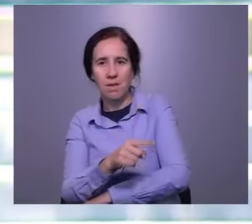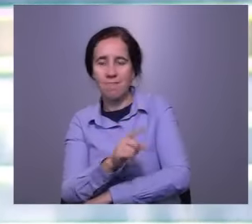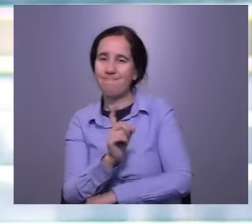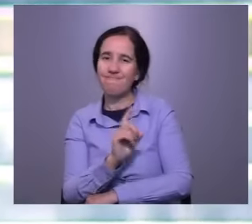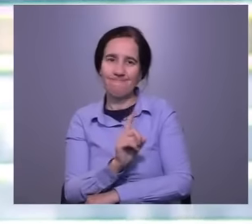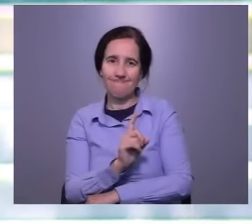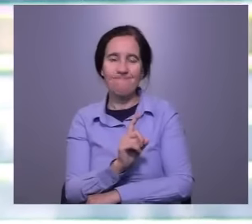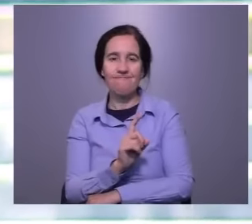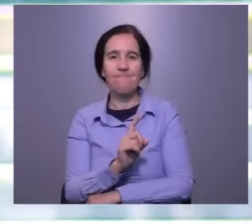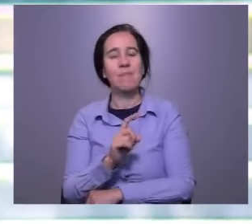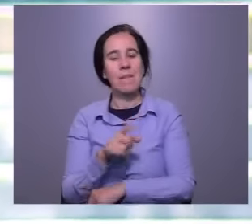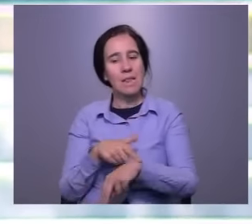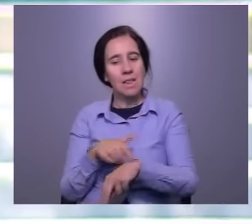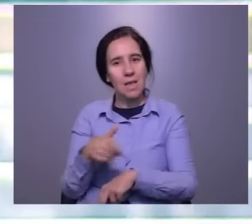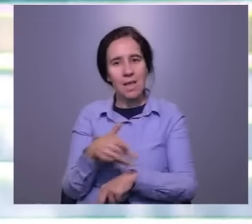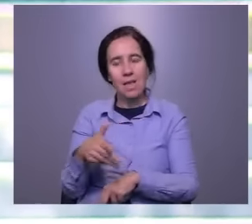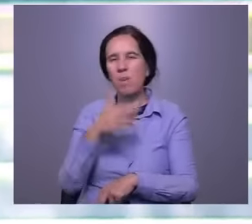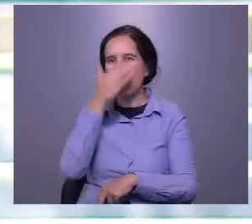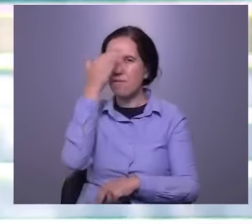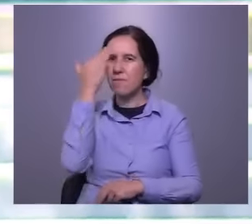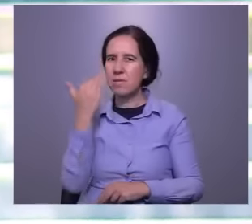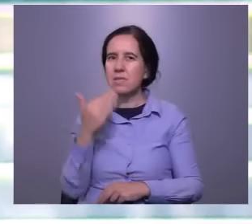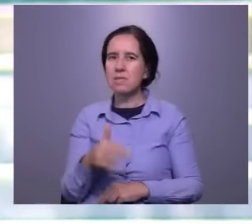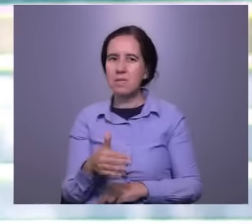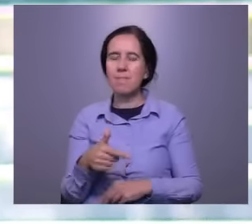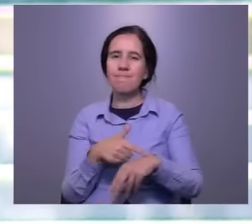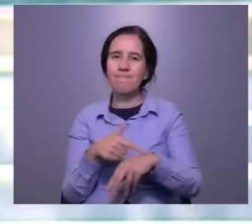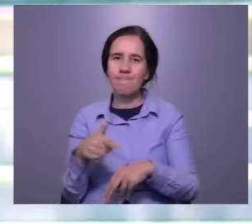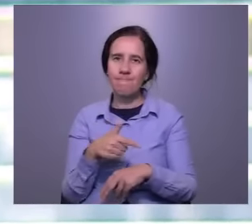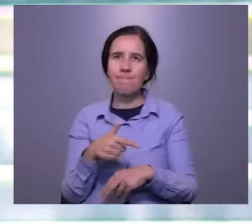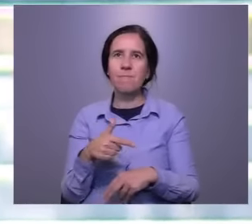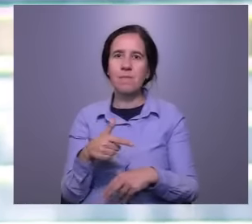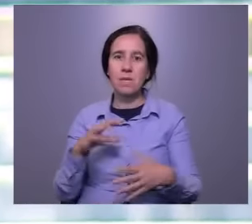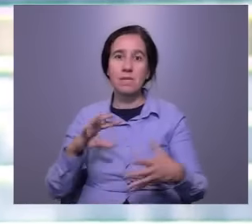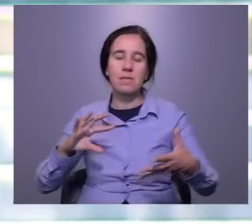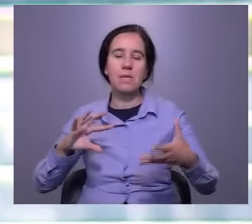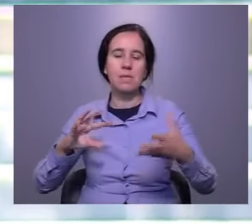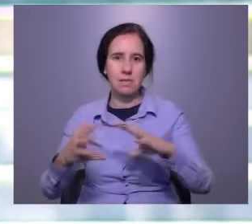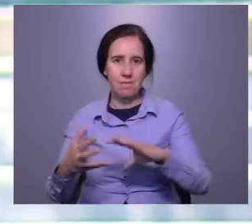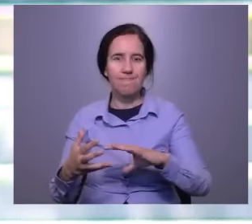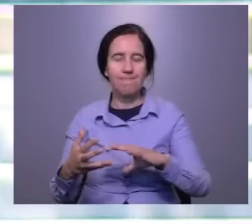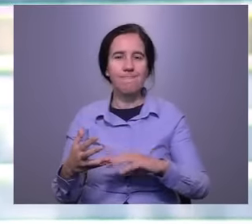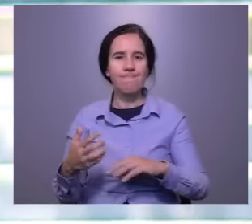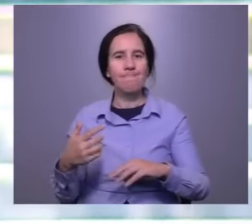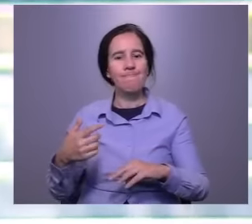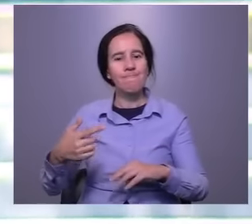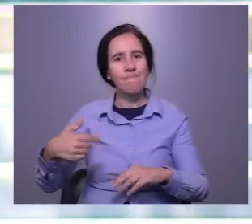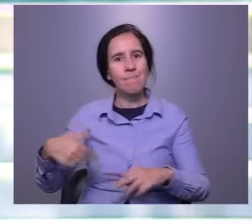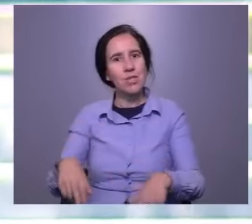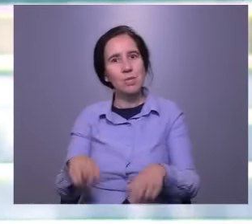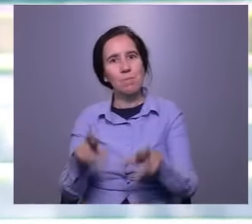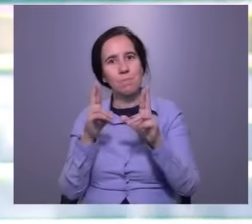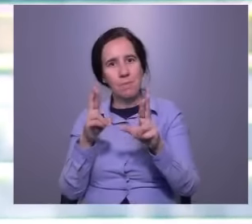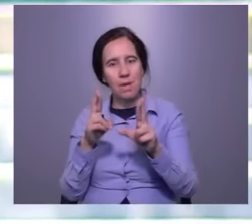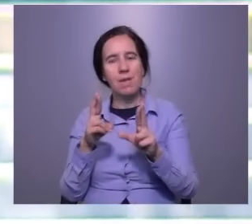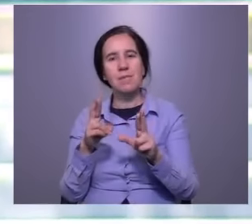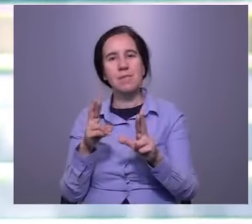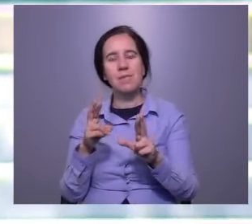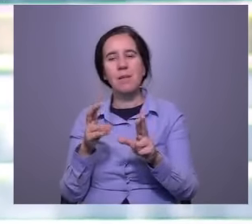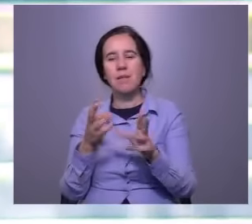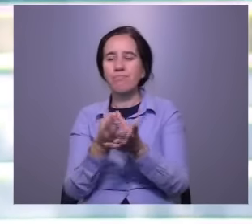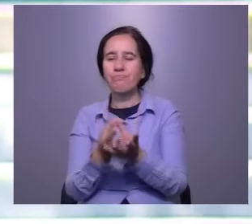a essência da vida e que nenhum ser humano chega a ela só pelas suas forças.